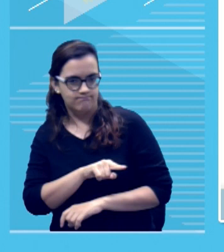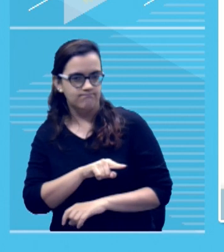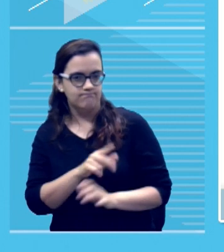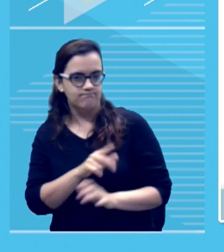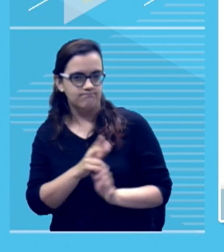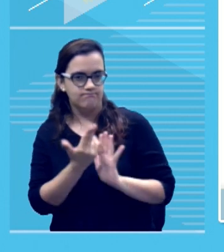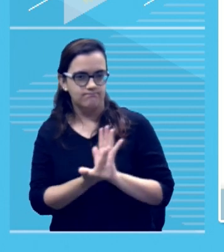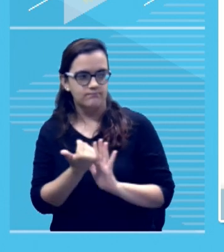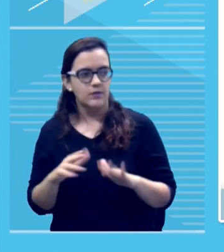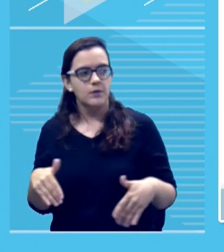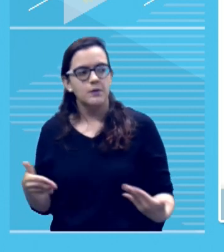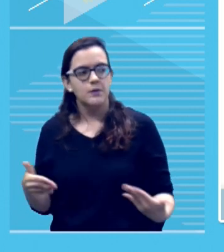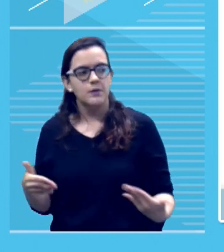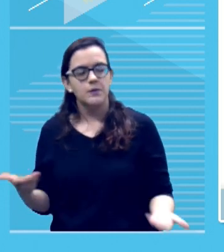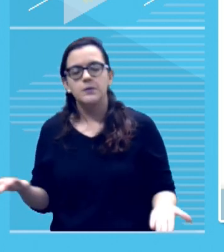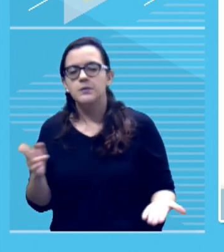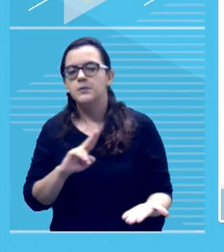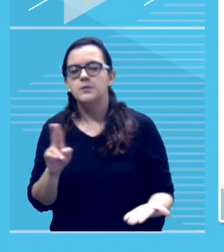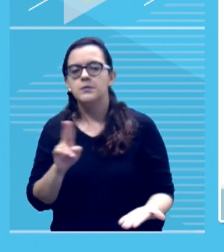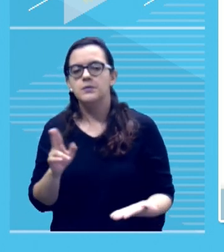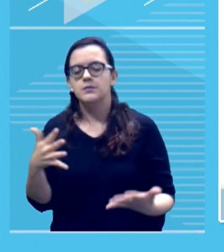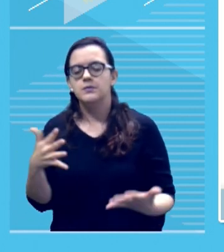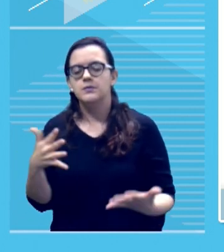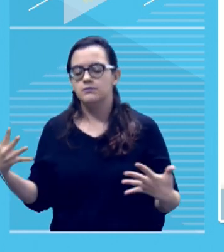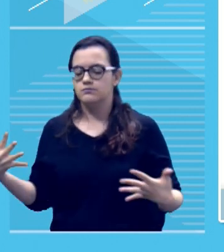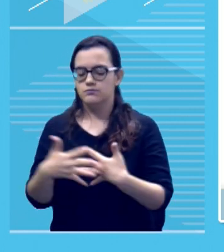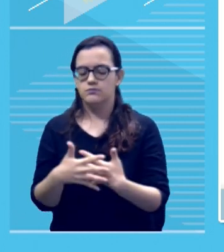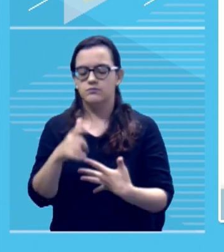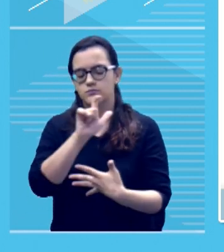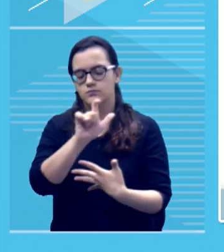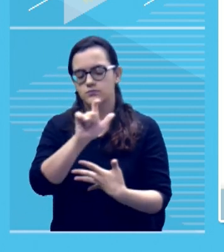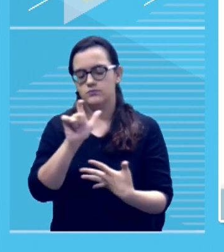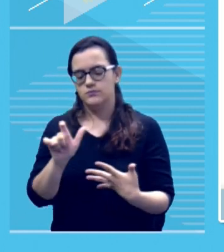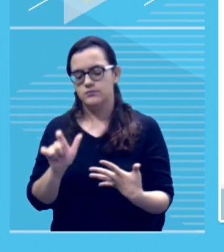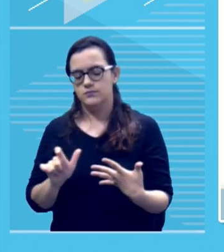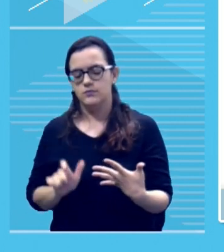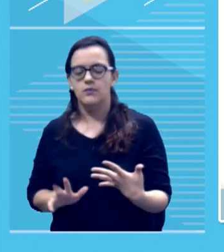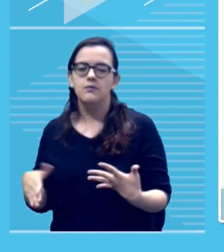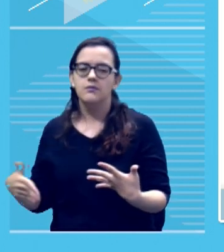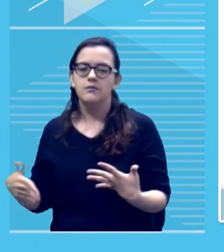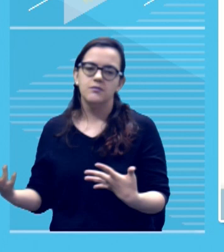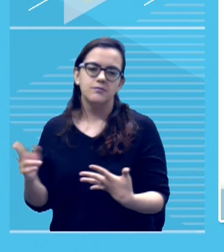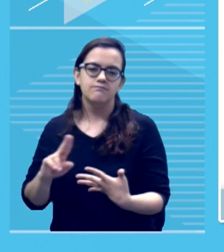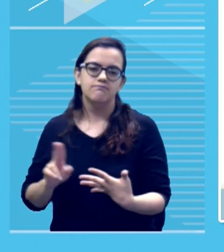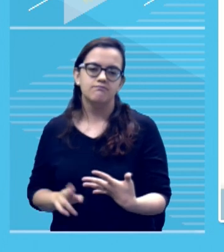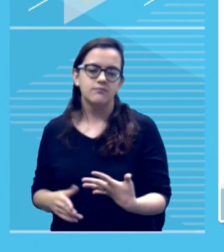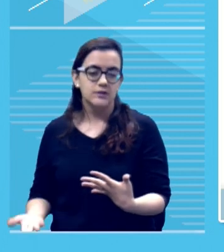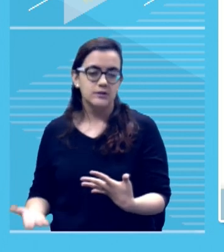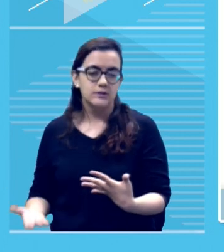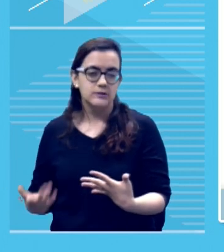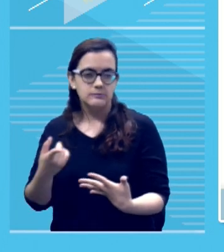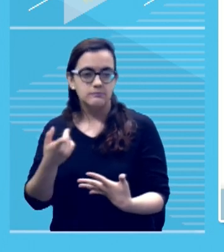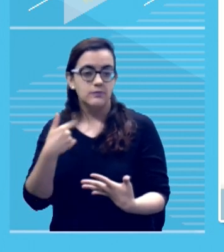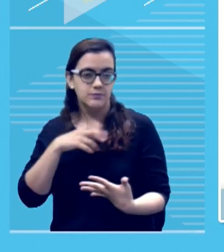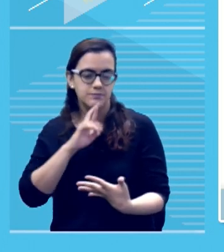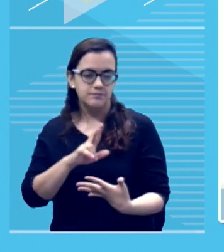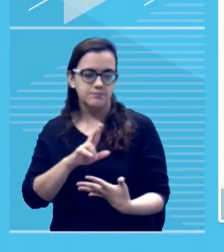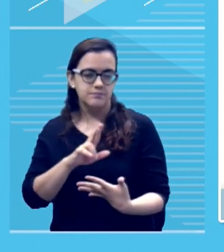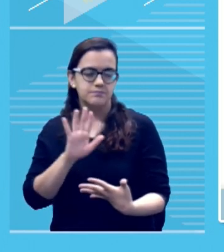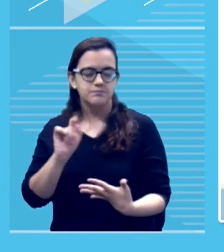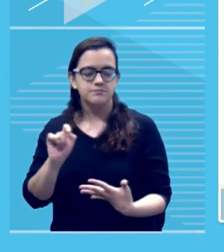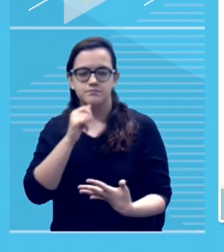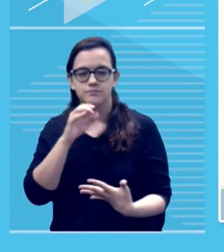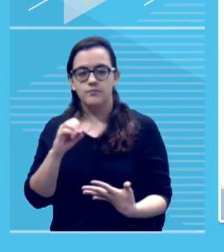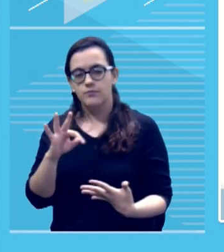aí? Tá? Aí ele colocou geométrica, cadeia, função ótica. Eu vou responder essa aqui, tá bom? É